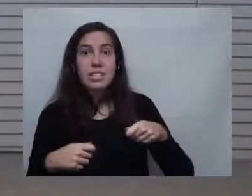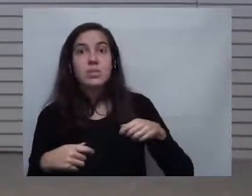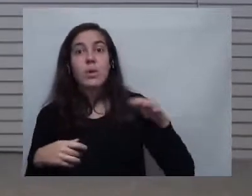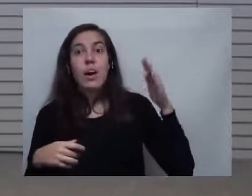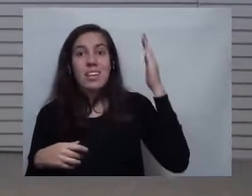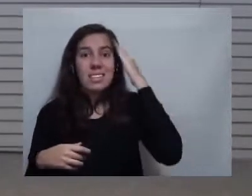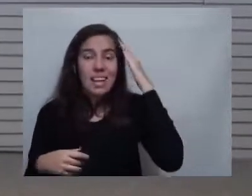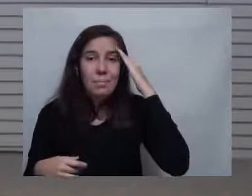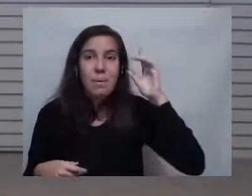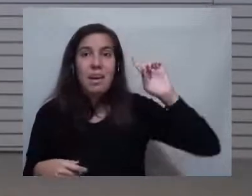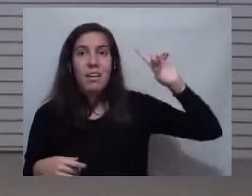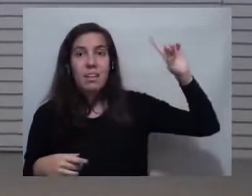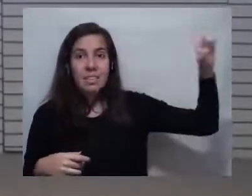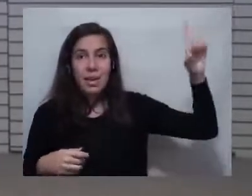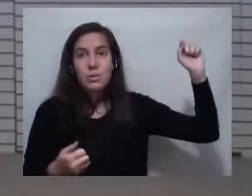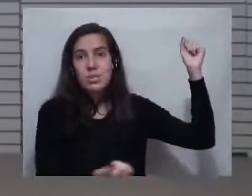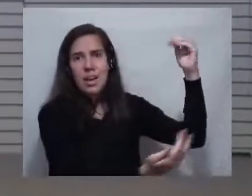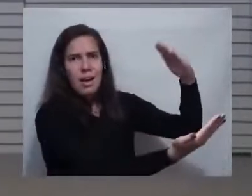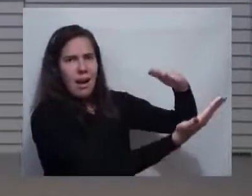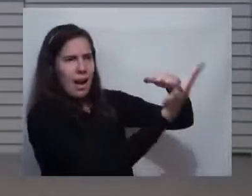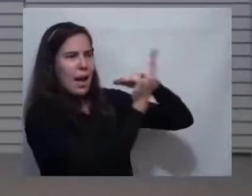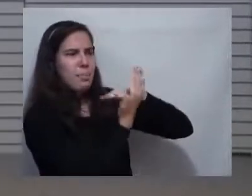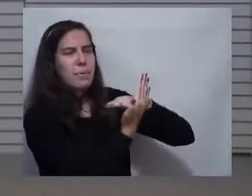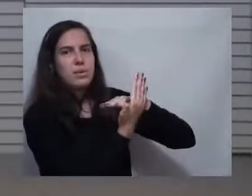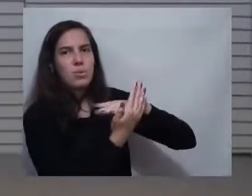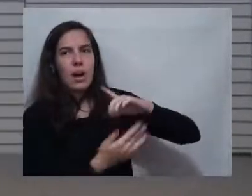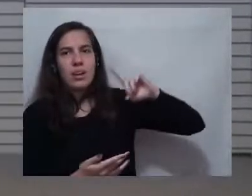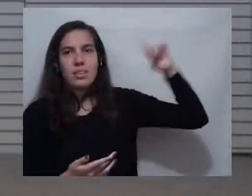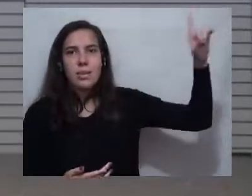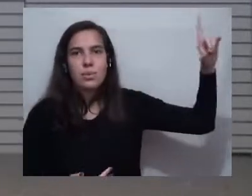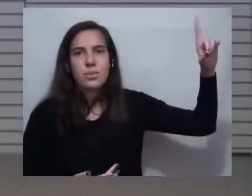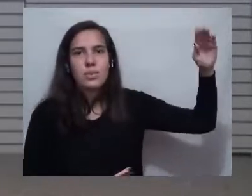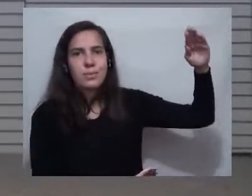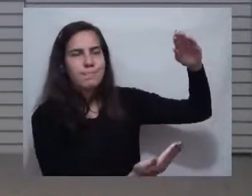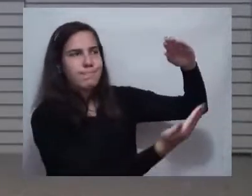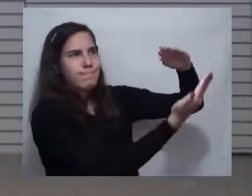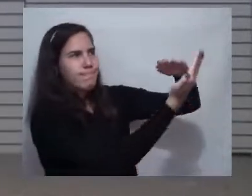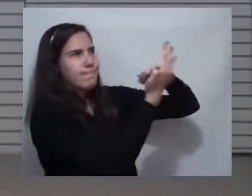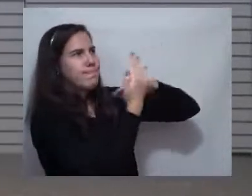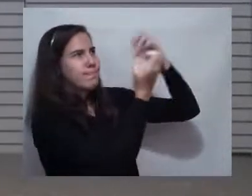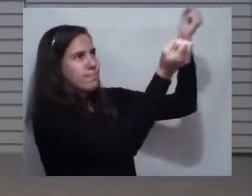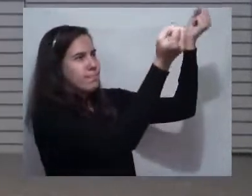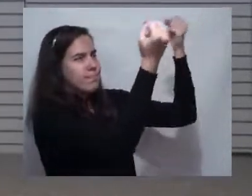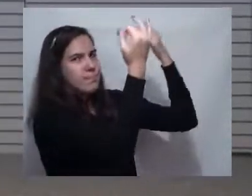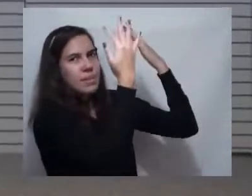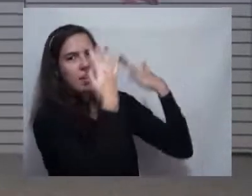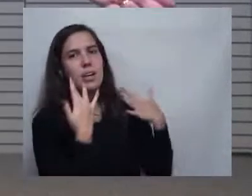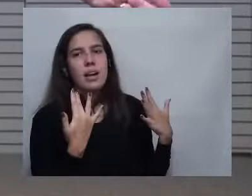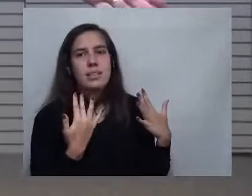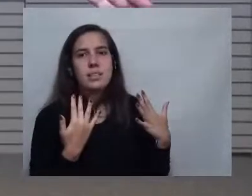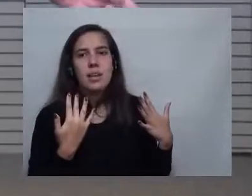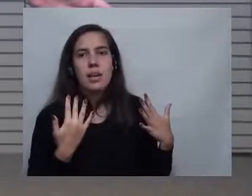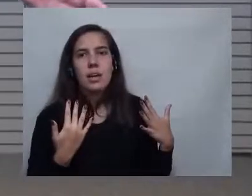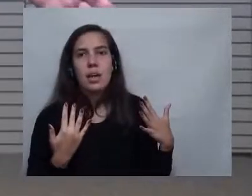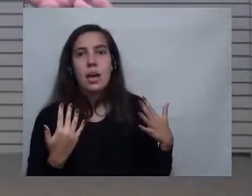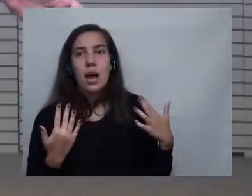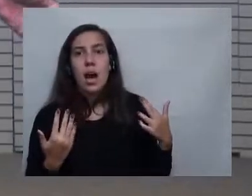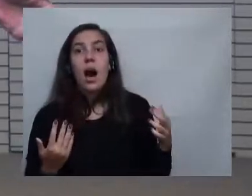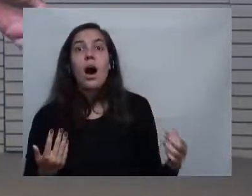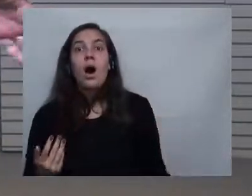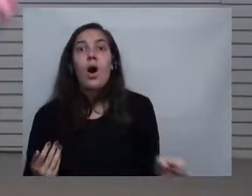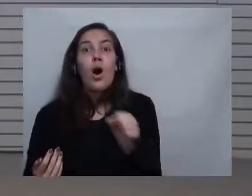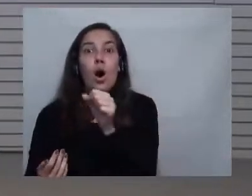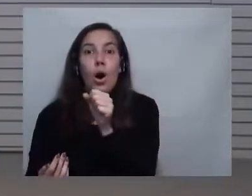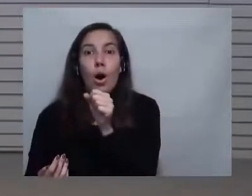limpar somente de depressão você vai viver sob o medo não o neneias vai viver oito anos e